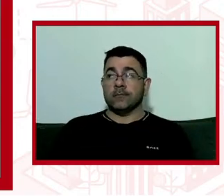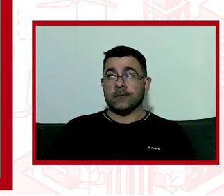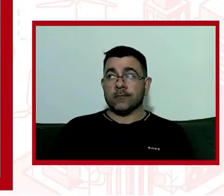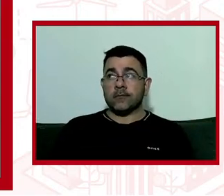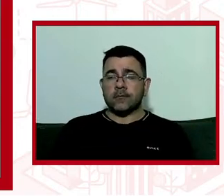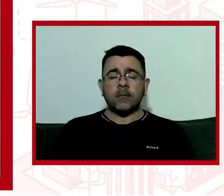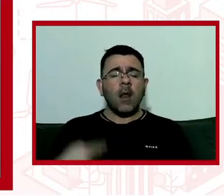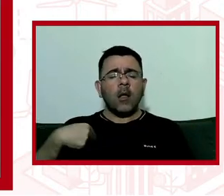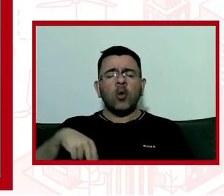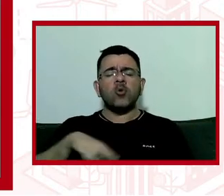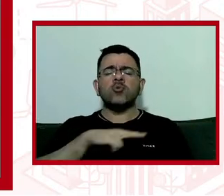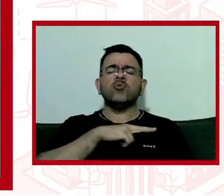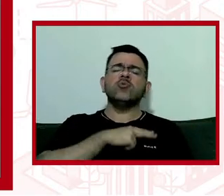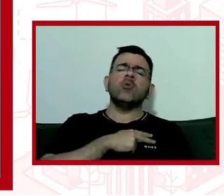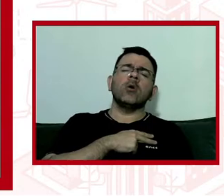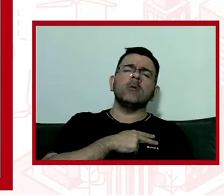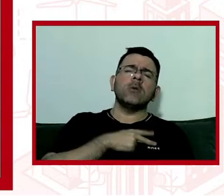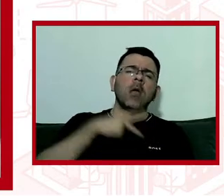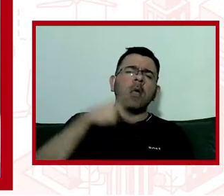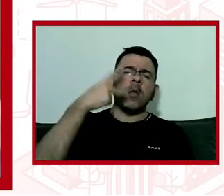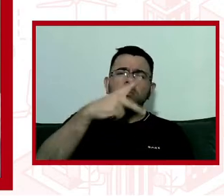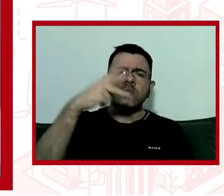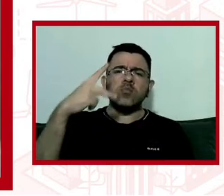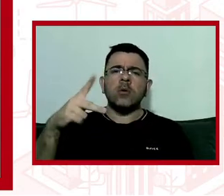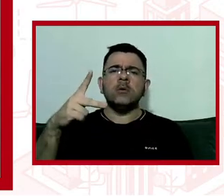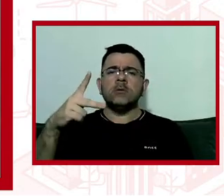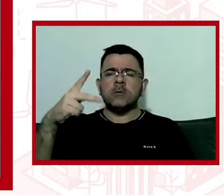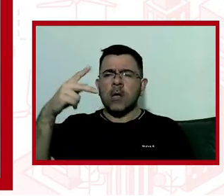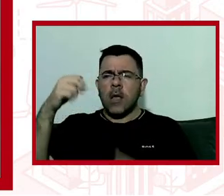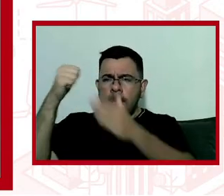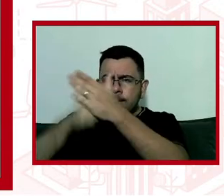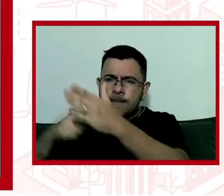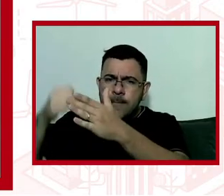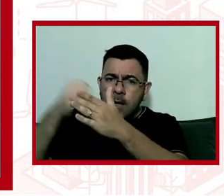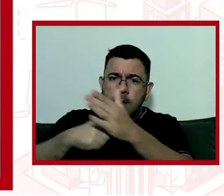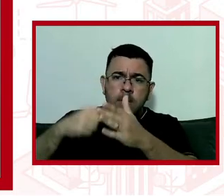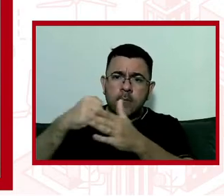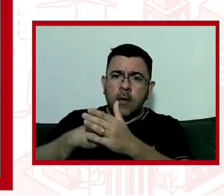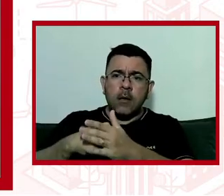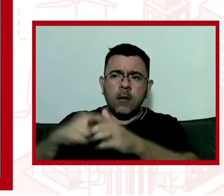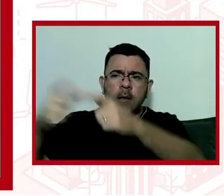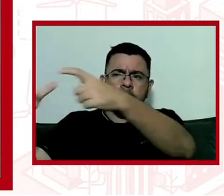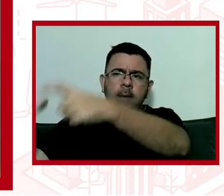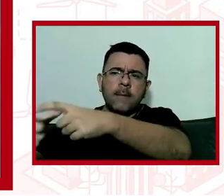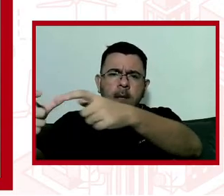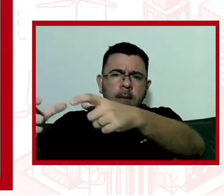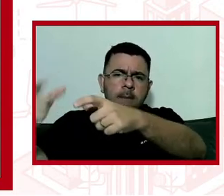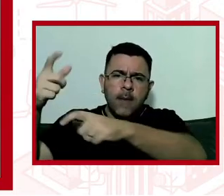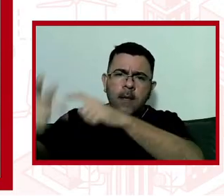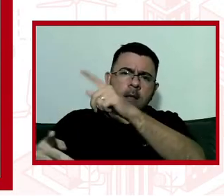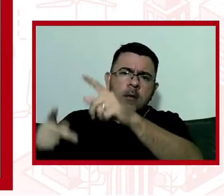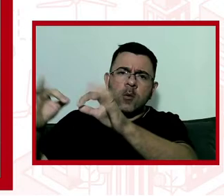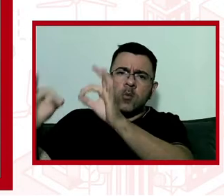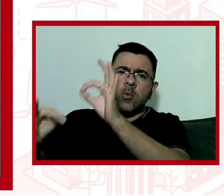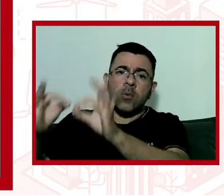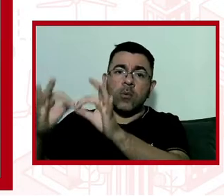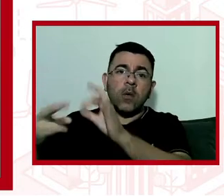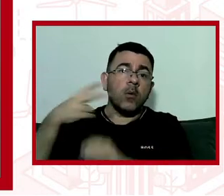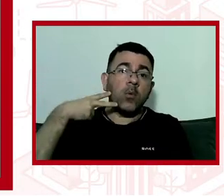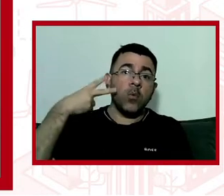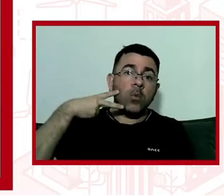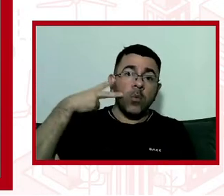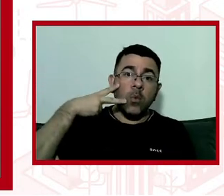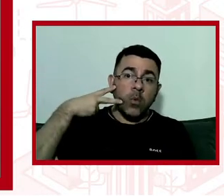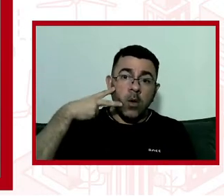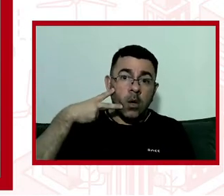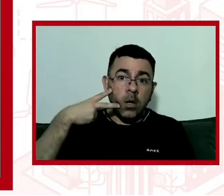tá Refém de pressão política onde é que o pessoal pede mais onde é que eles são mais organizados onde é que tem mais vereador onde é que tem Enfim